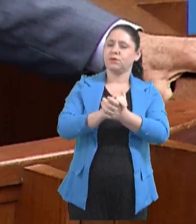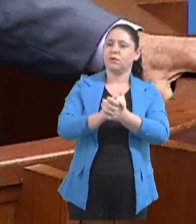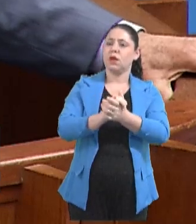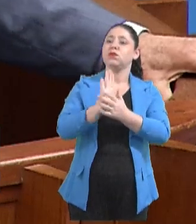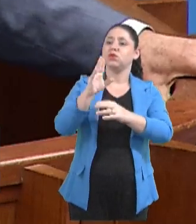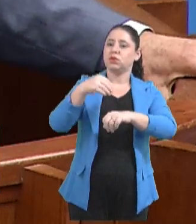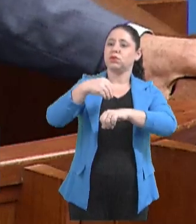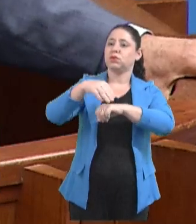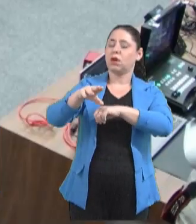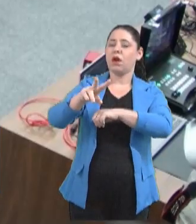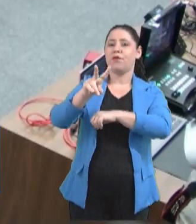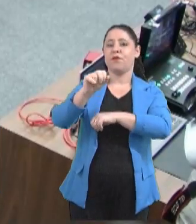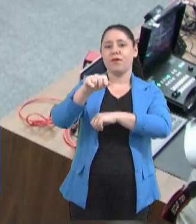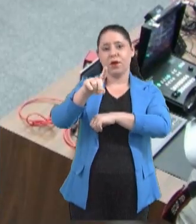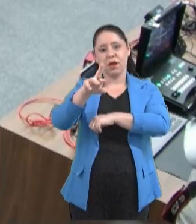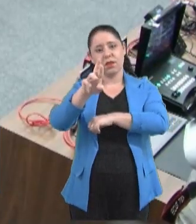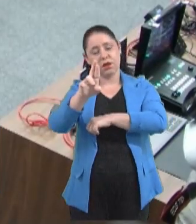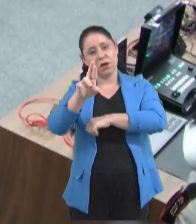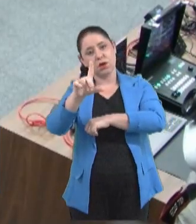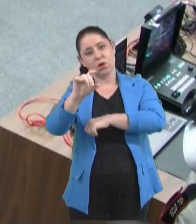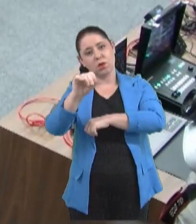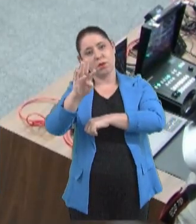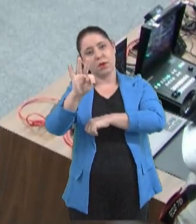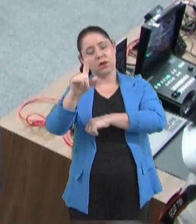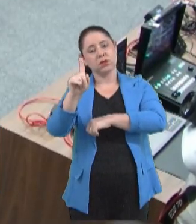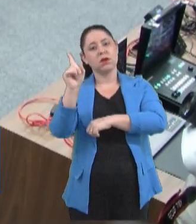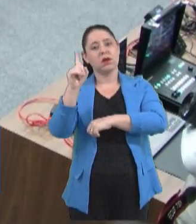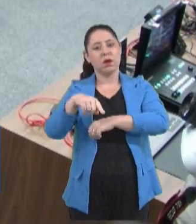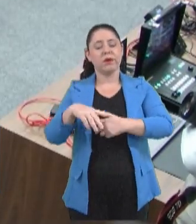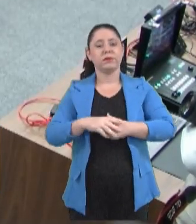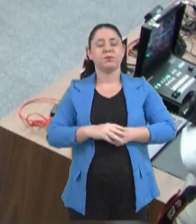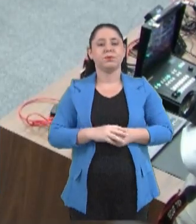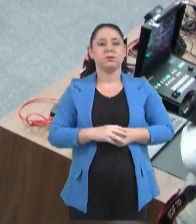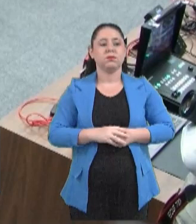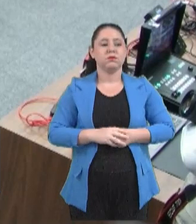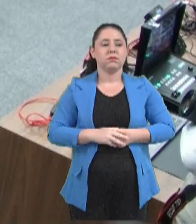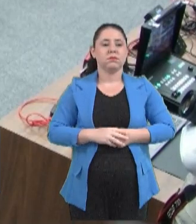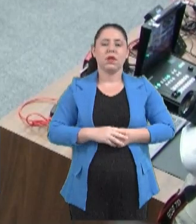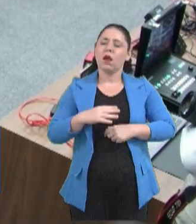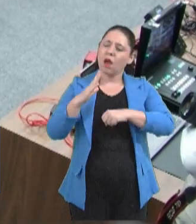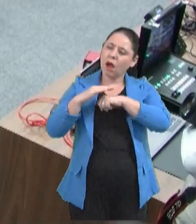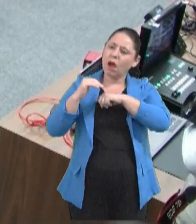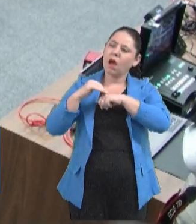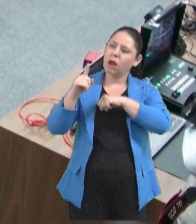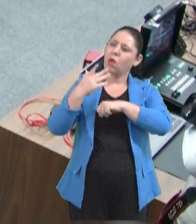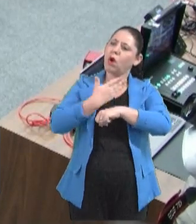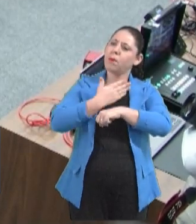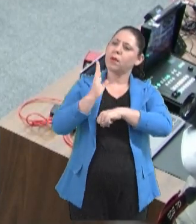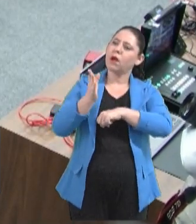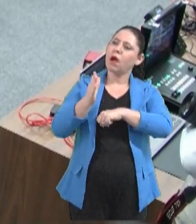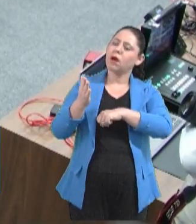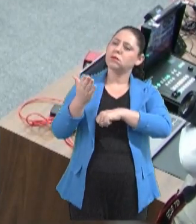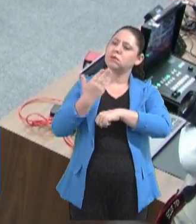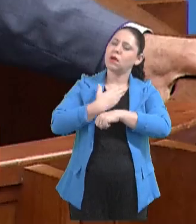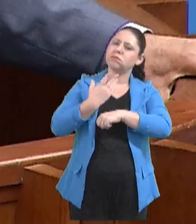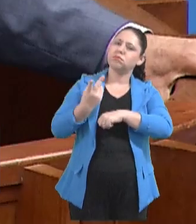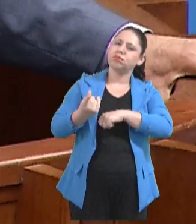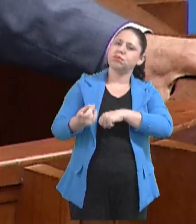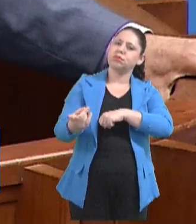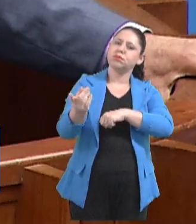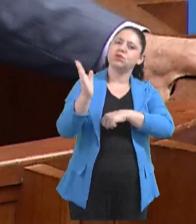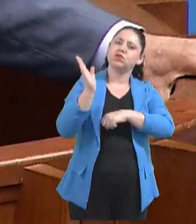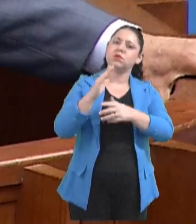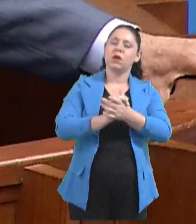para o deputado Wander Lobé, que eu tenho um carinho muito grande, uma amizade de longos